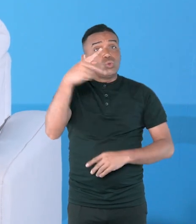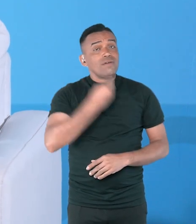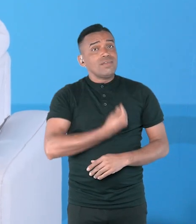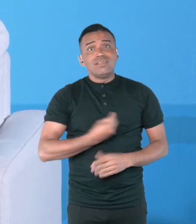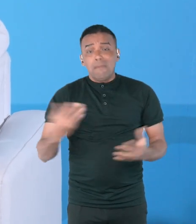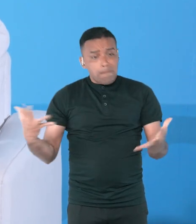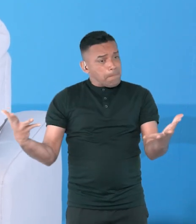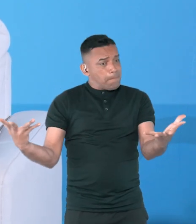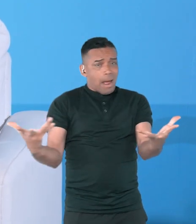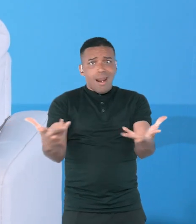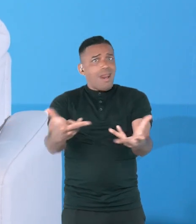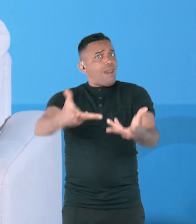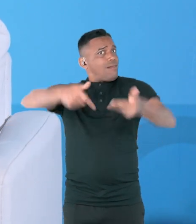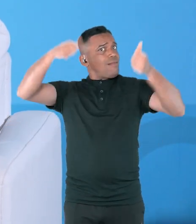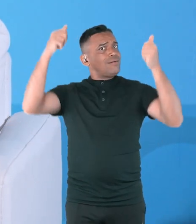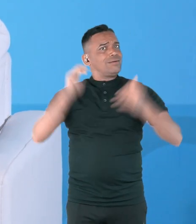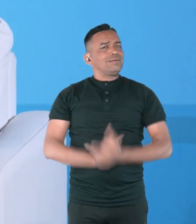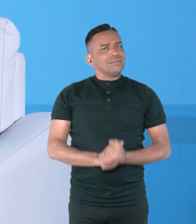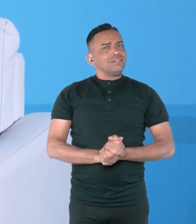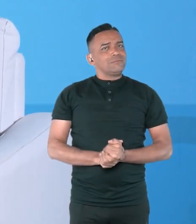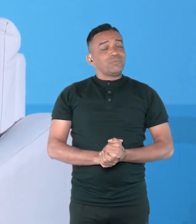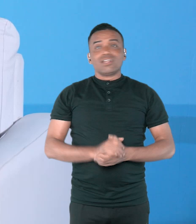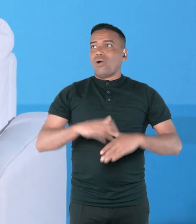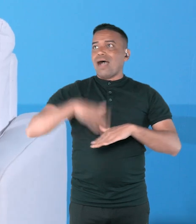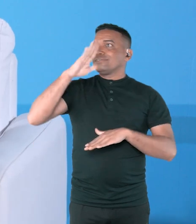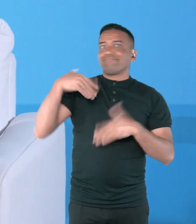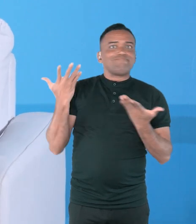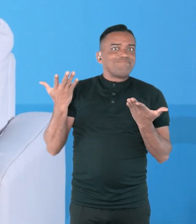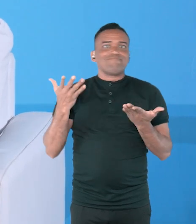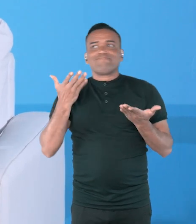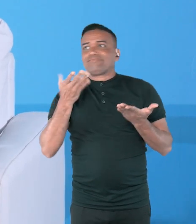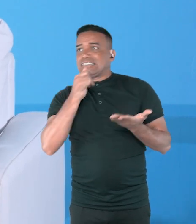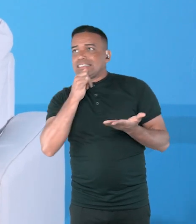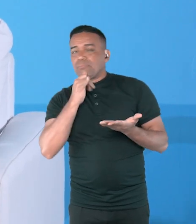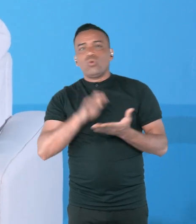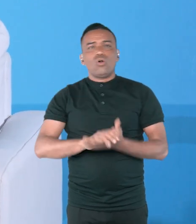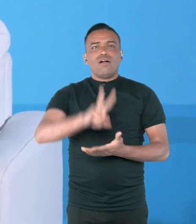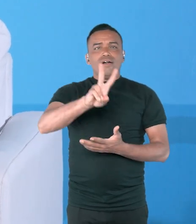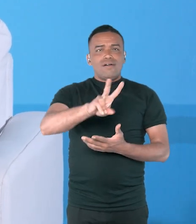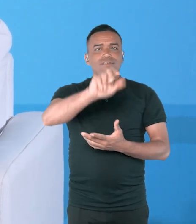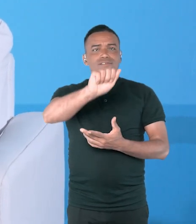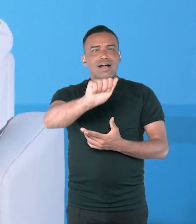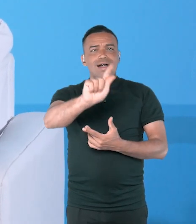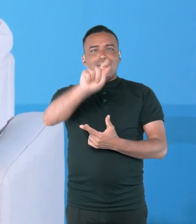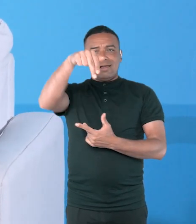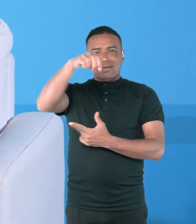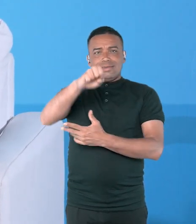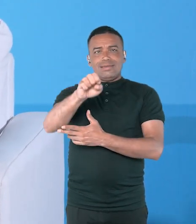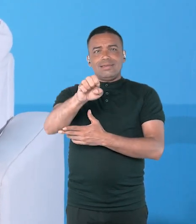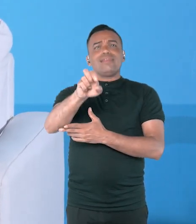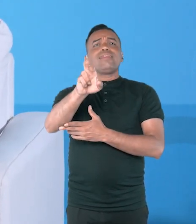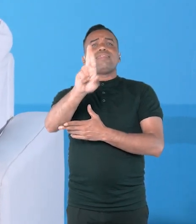é incrível. Olha, aí, mais do que isso, às vezes, assim, Wagner, que é o menino que conta